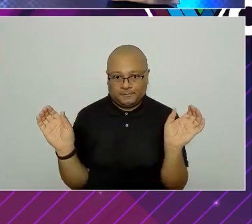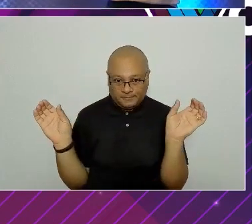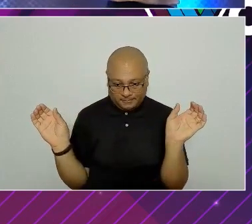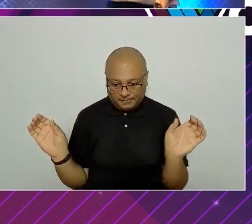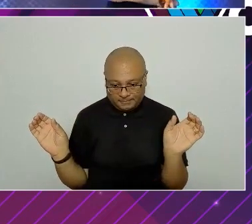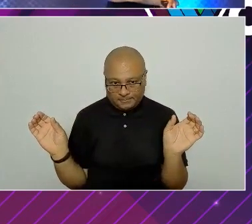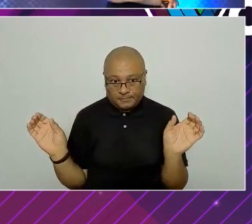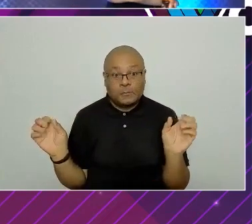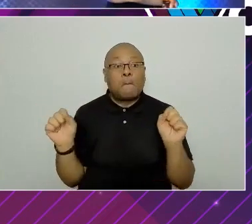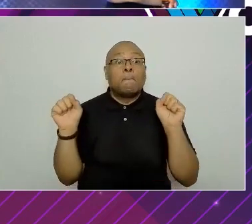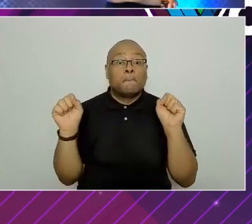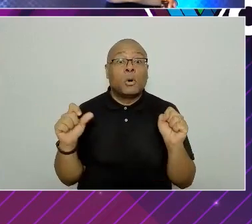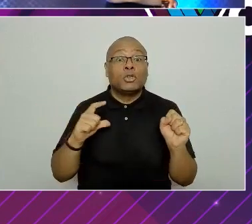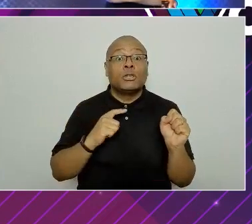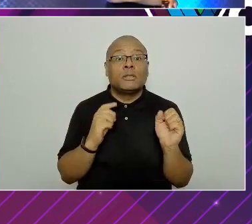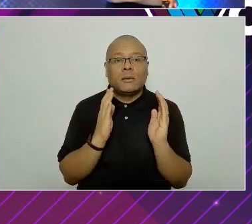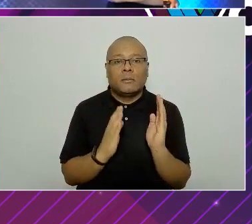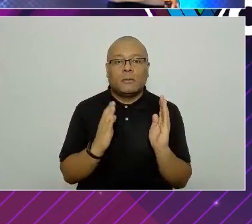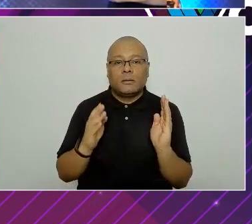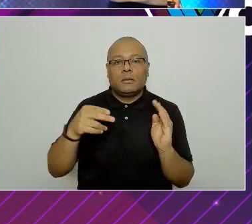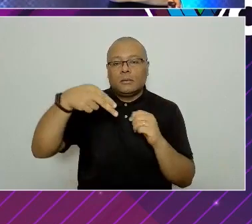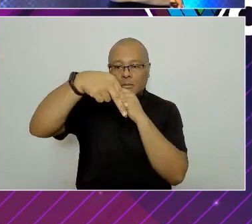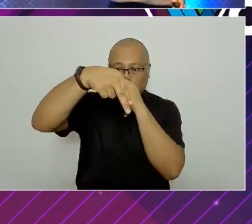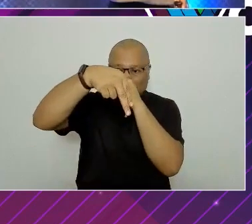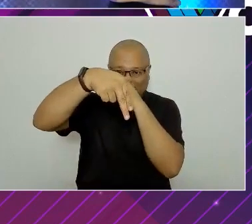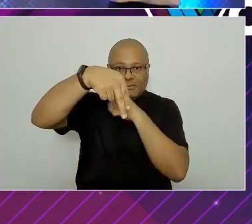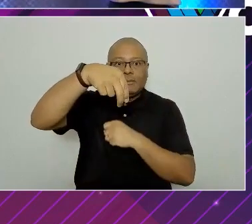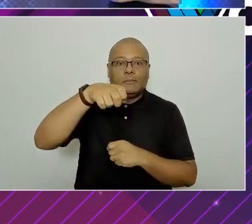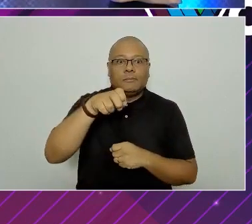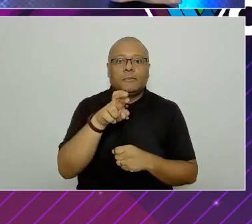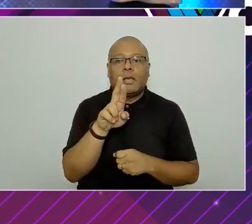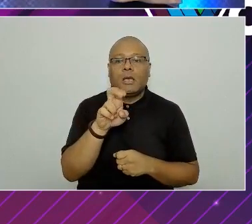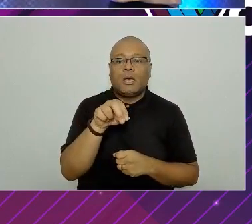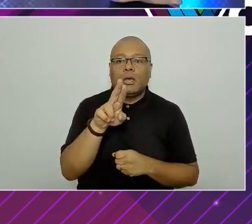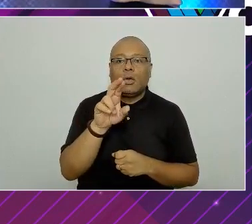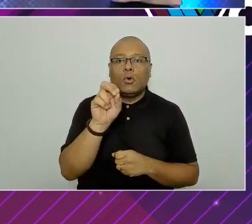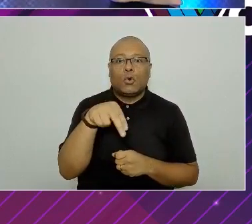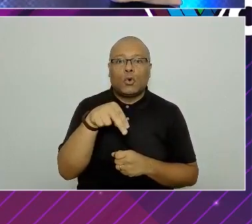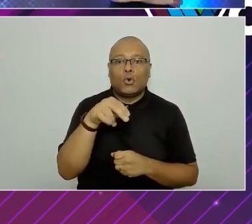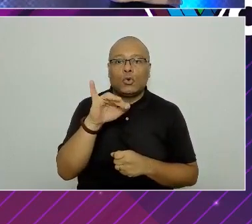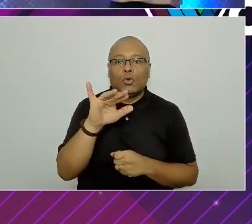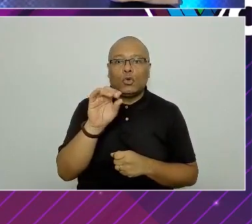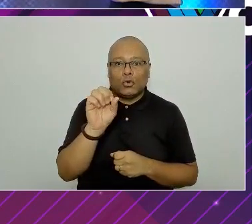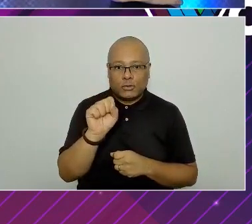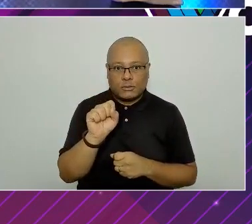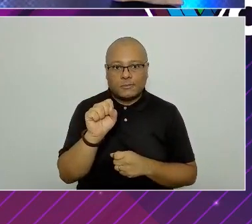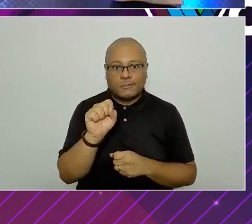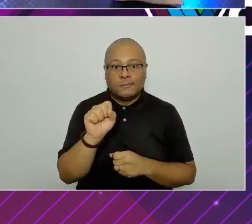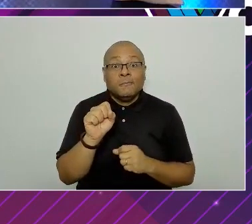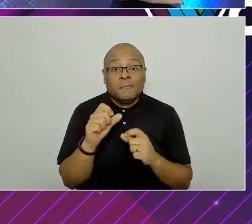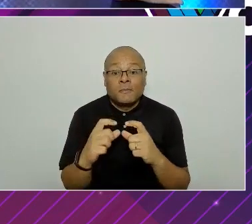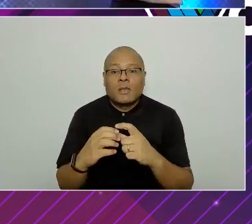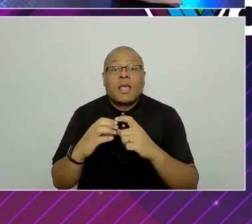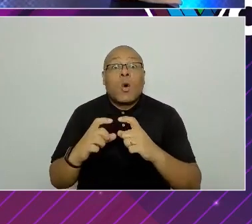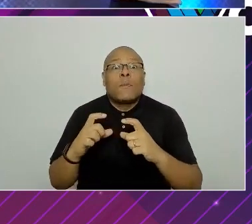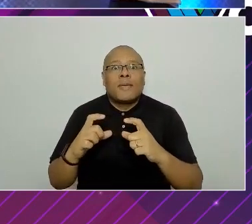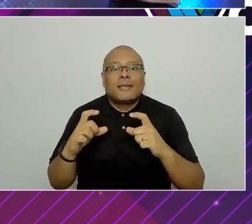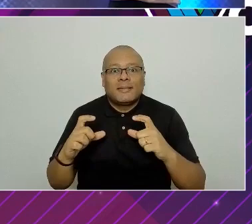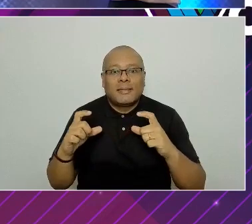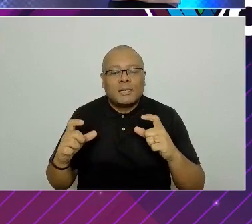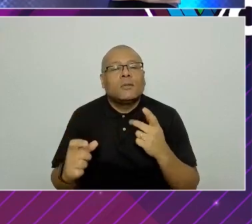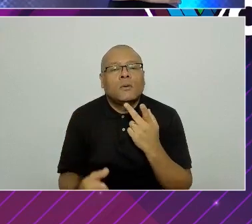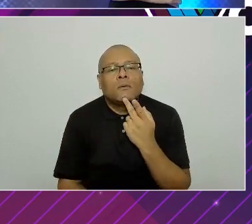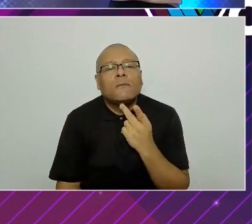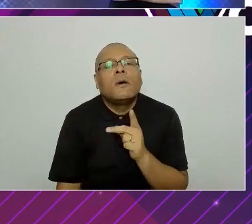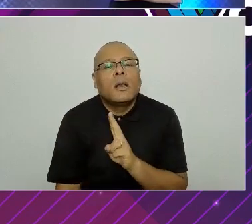gente pode ter mais neurônios, né? Dentro dessas camadas. E essa quantidade aumentada, a gente pode chamar isso